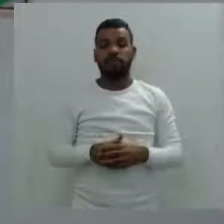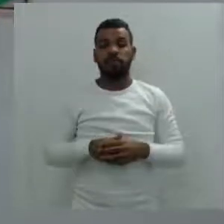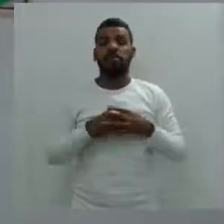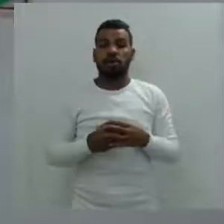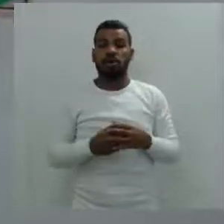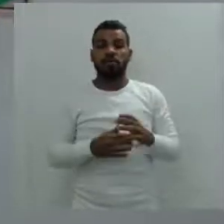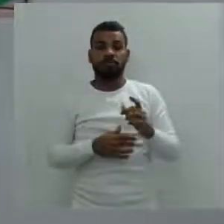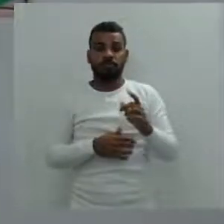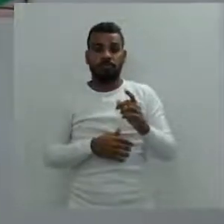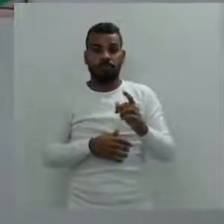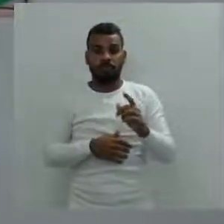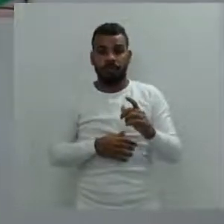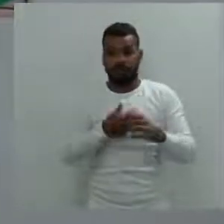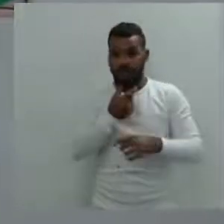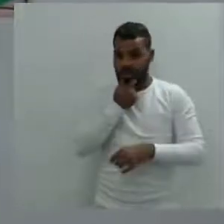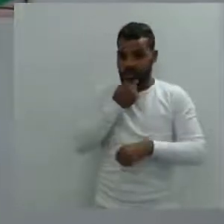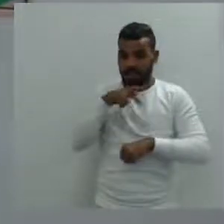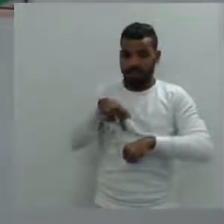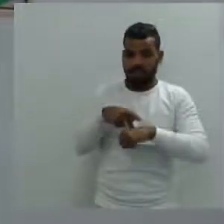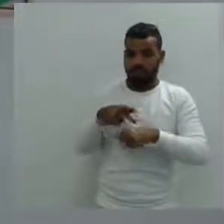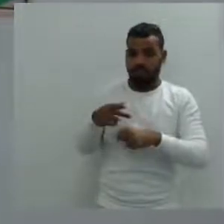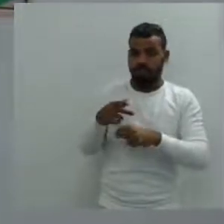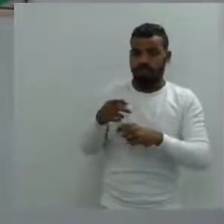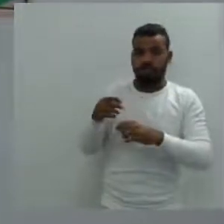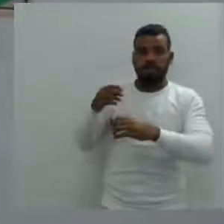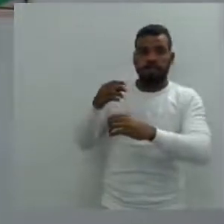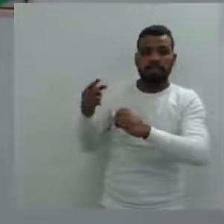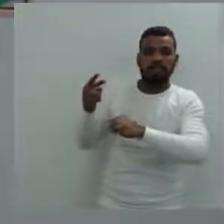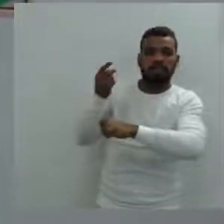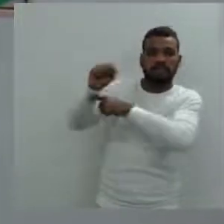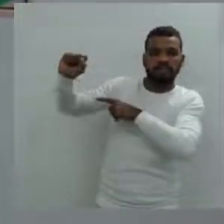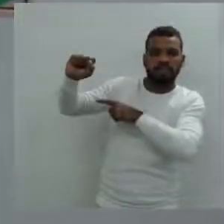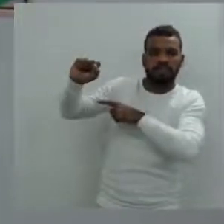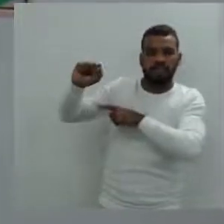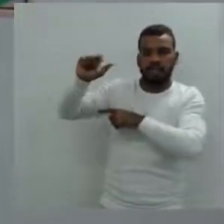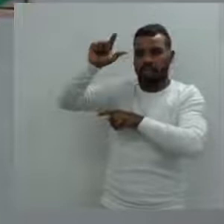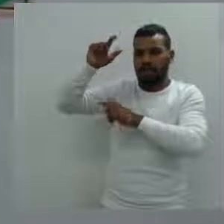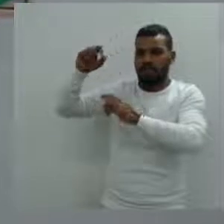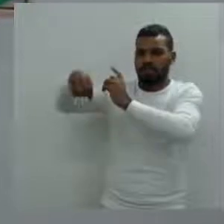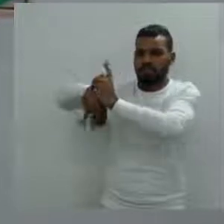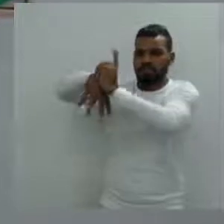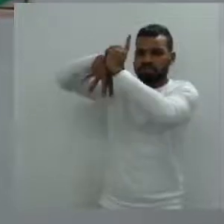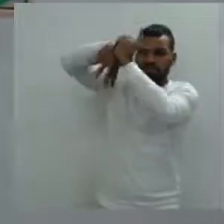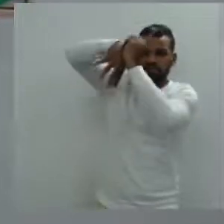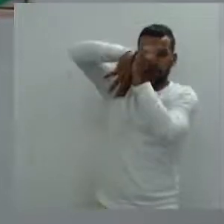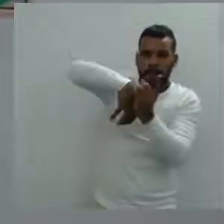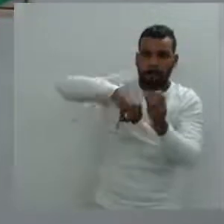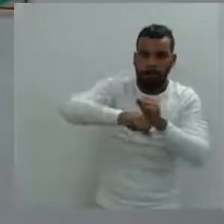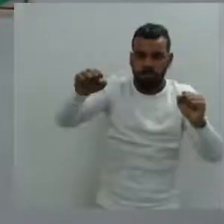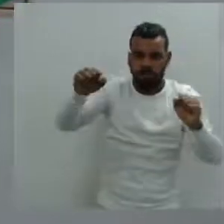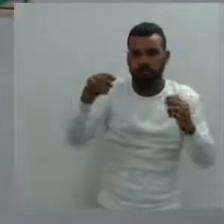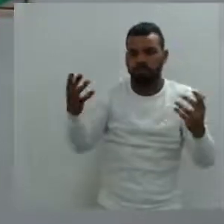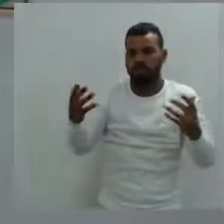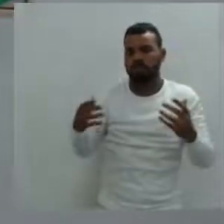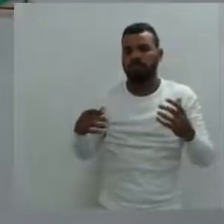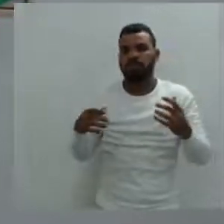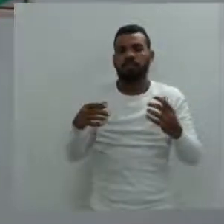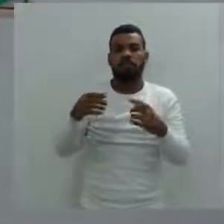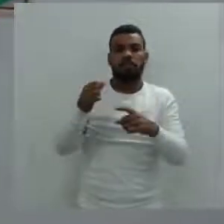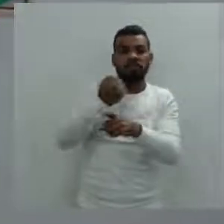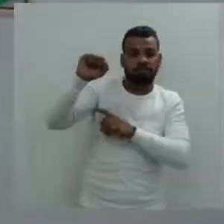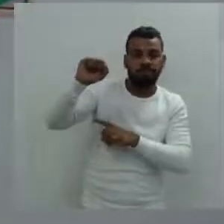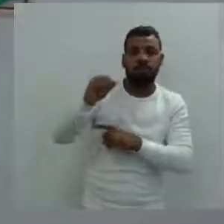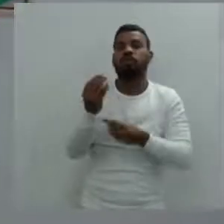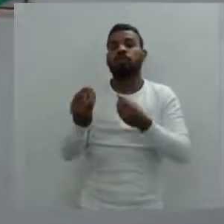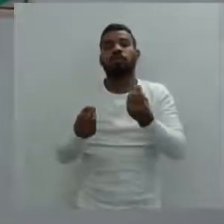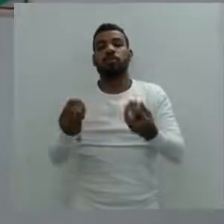barrar os bombardeios dos U-boats alemão, que é nada mais é do que submarino, mas ela